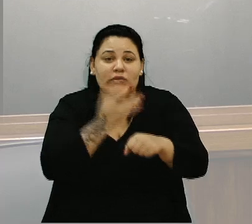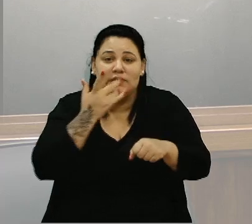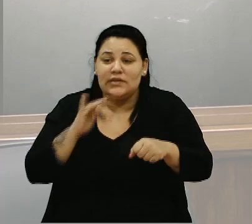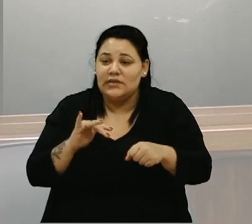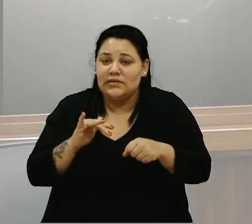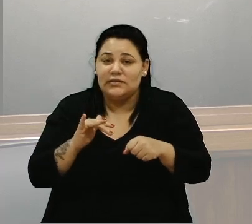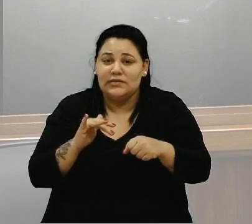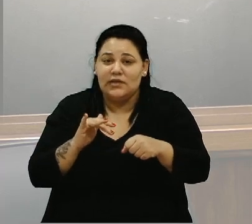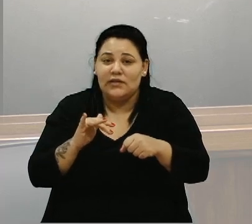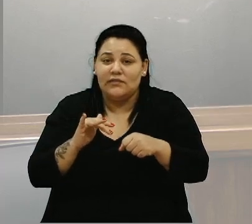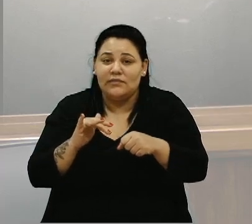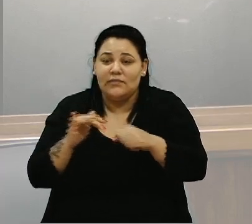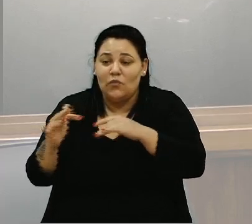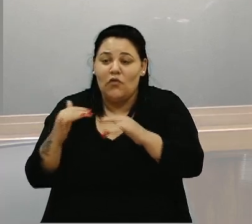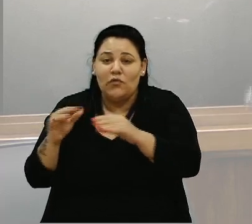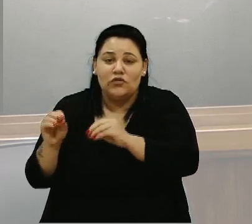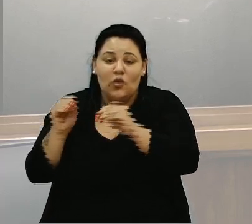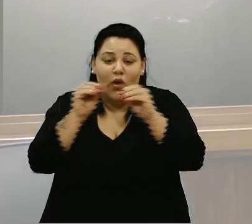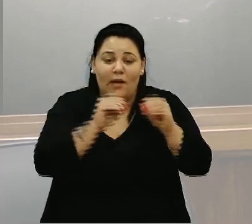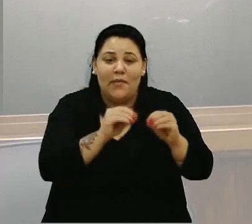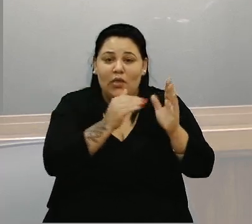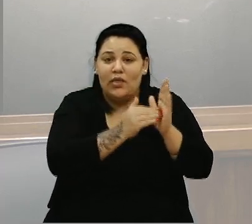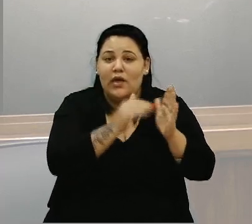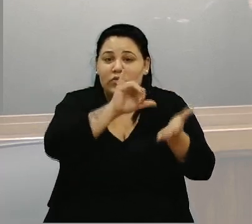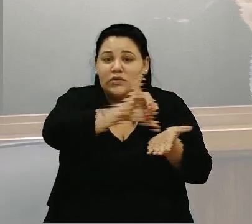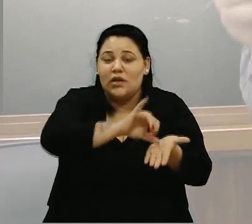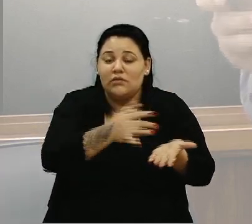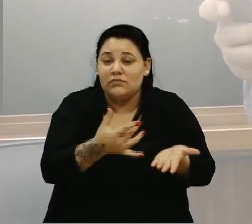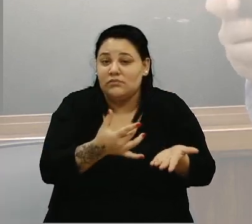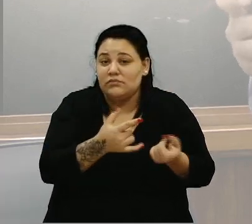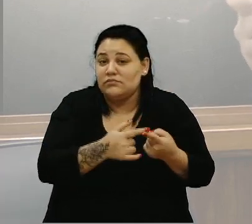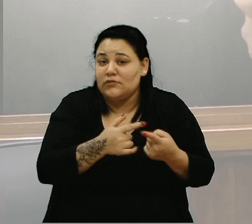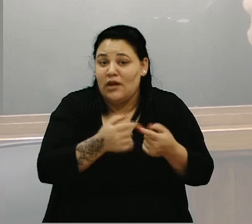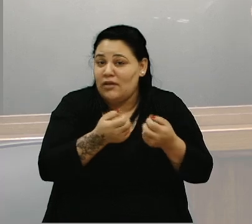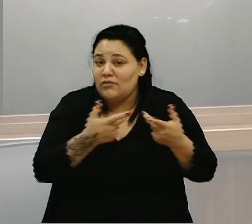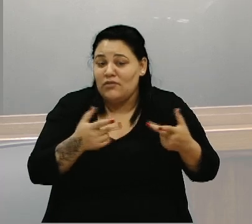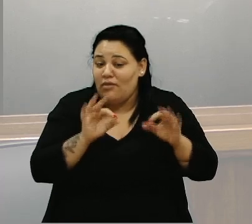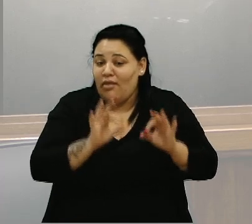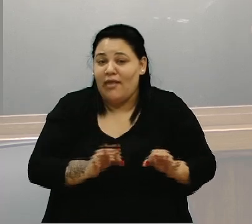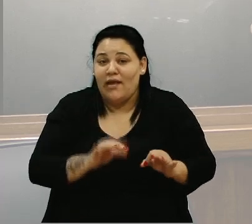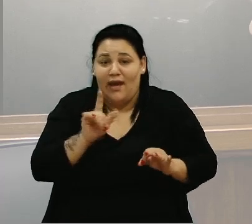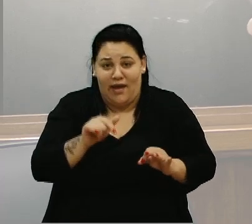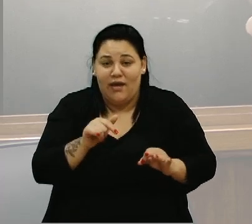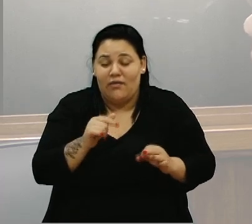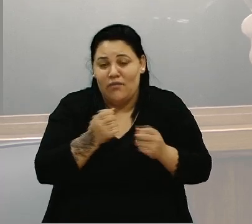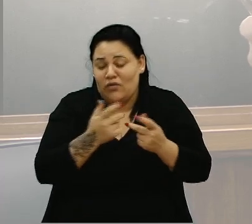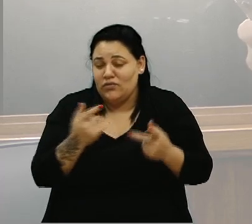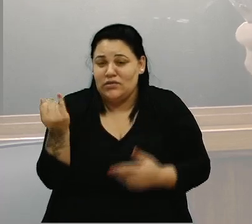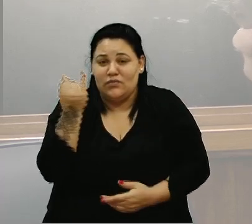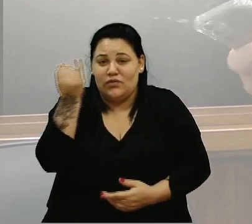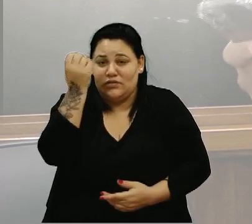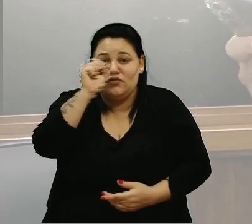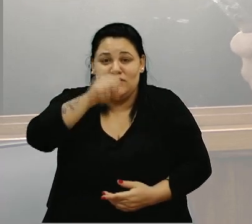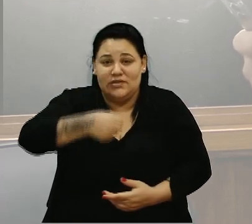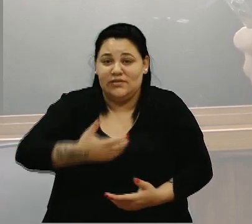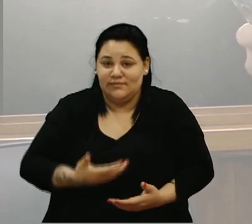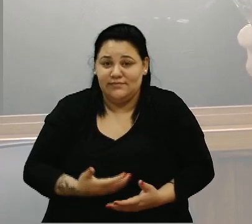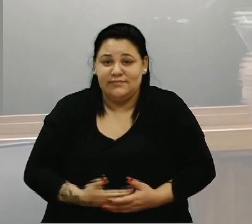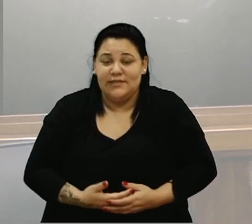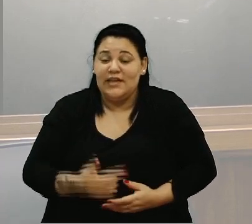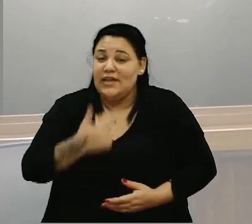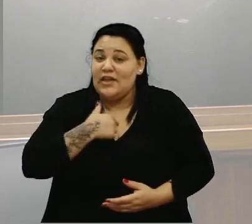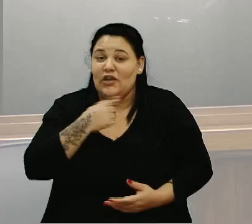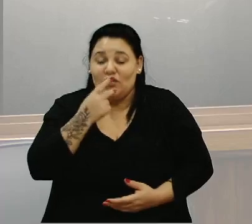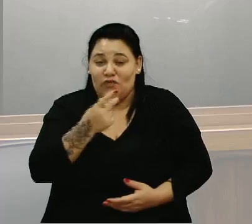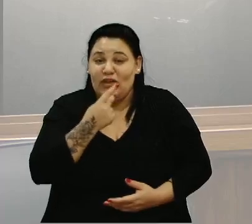centro? Porque é isso. Então, é um ponto importante. E eu estou